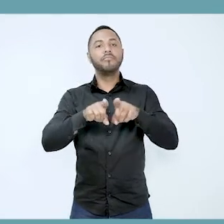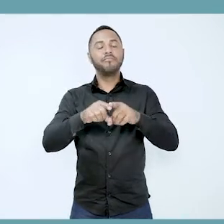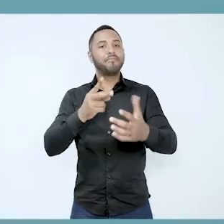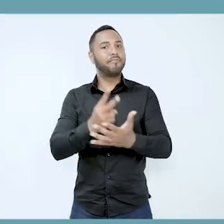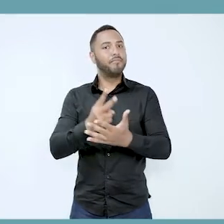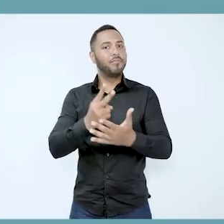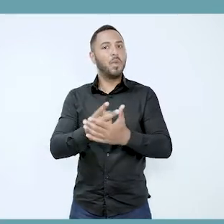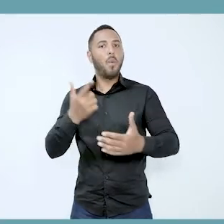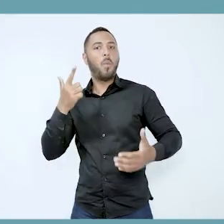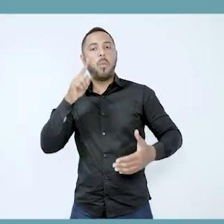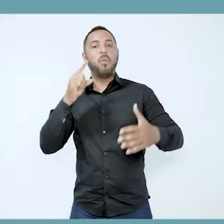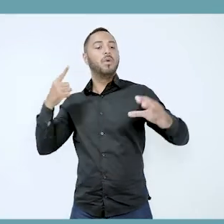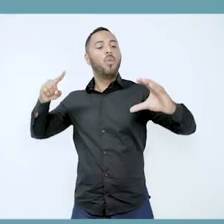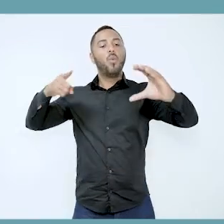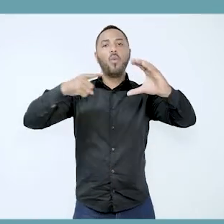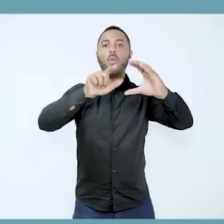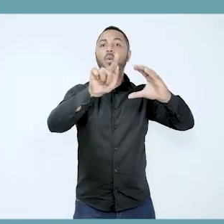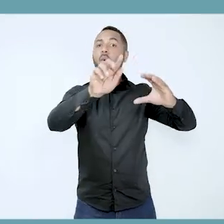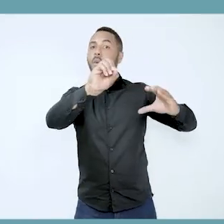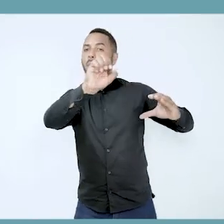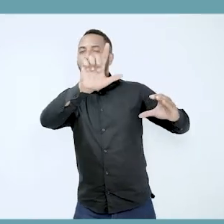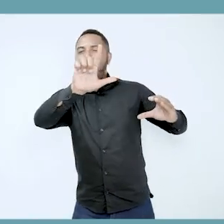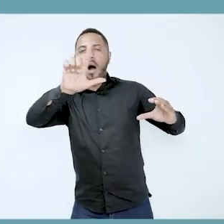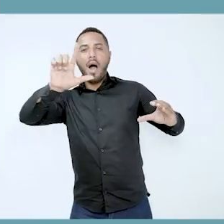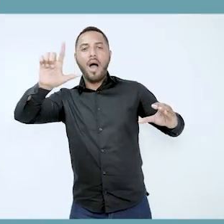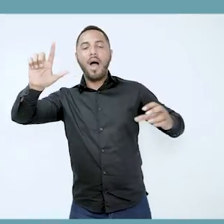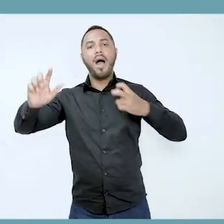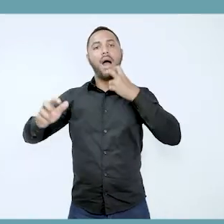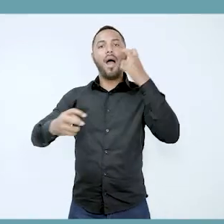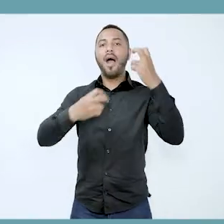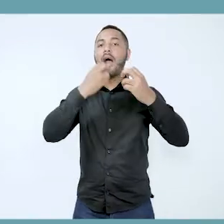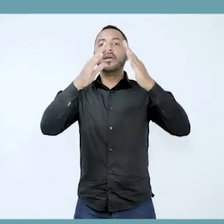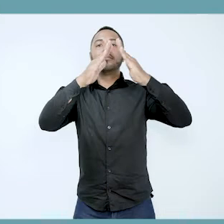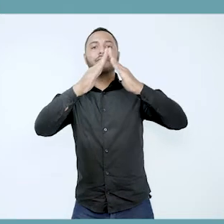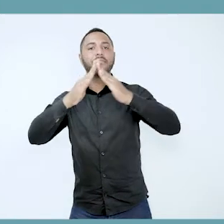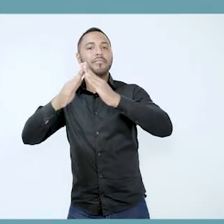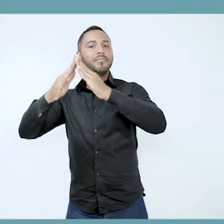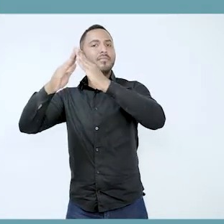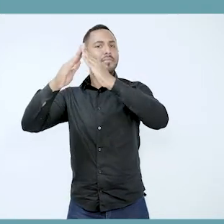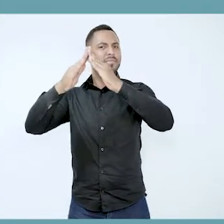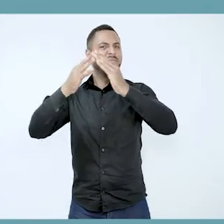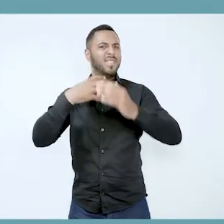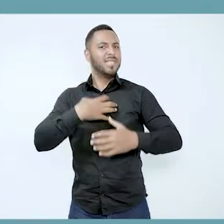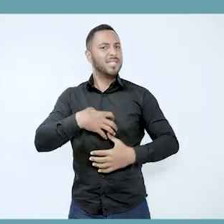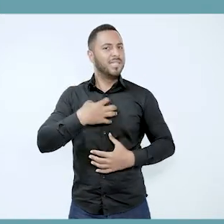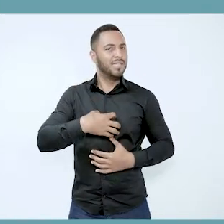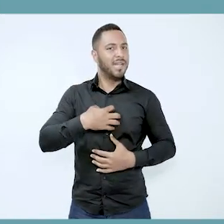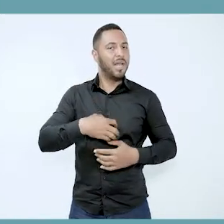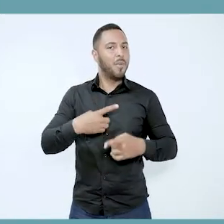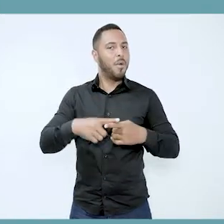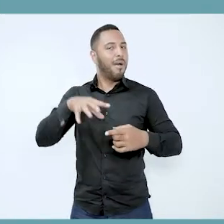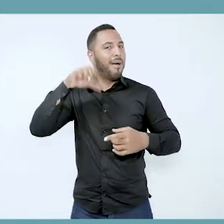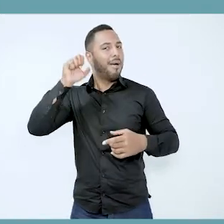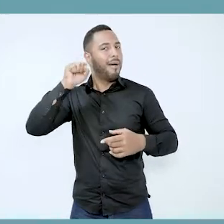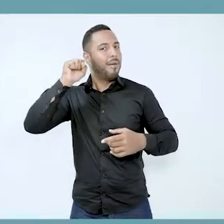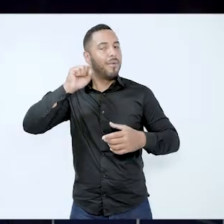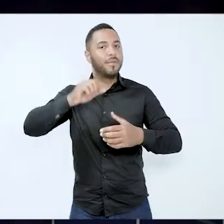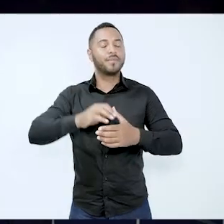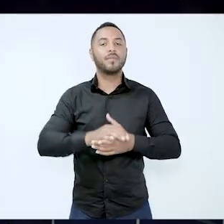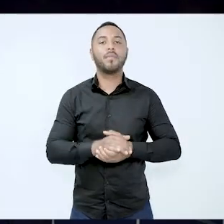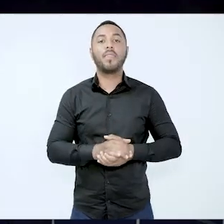quando convertidos, eram gritados histericamente, incomodando toda a